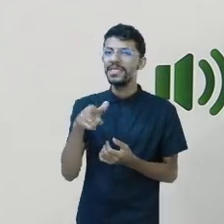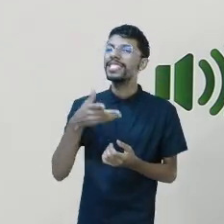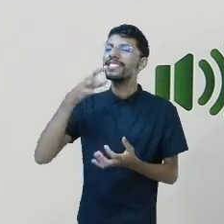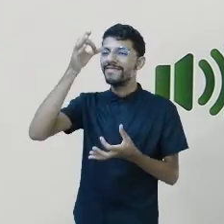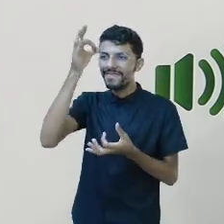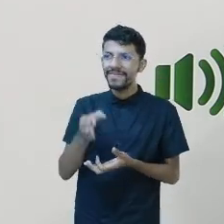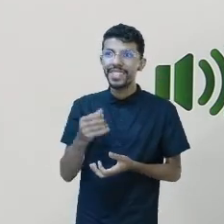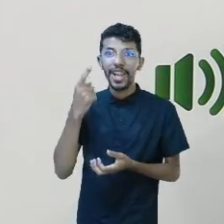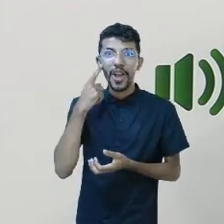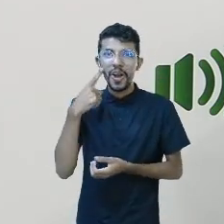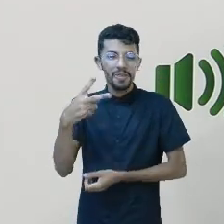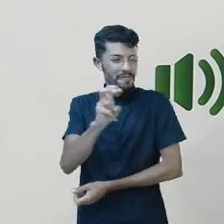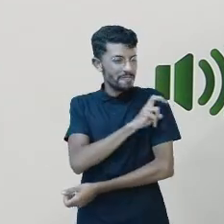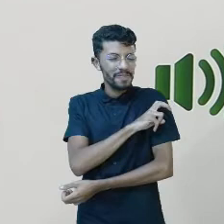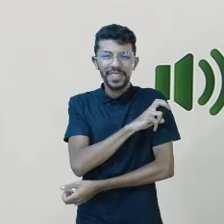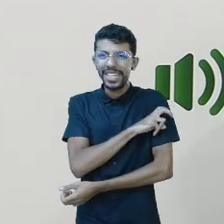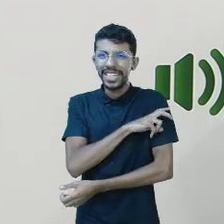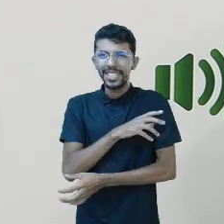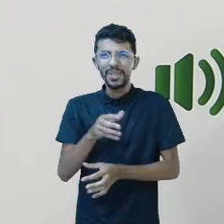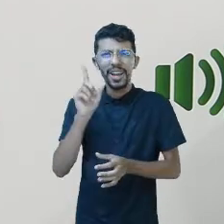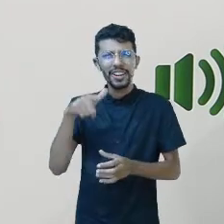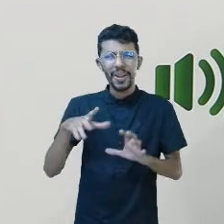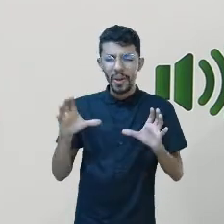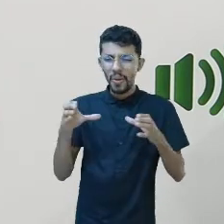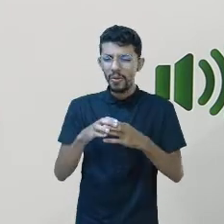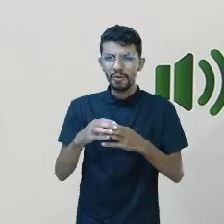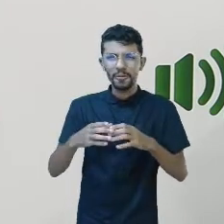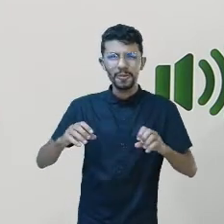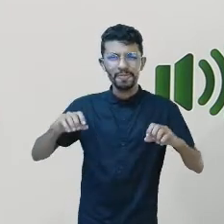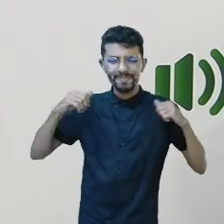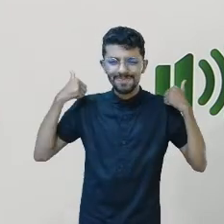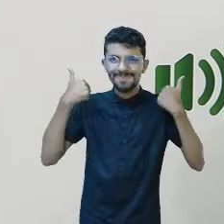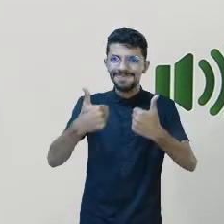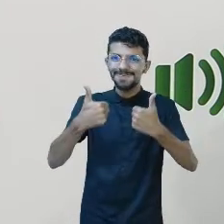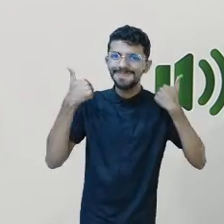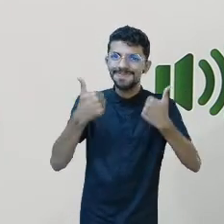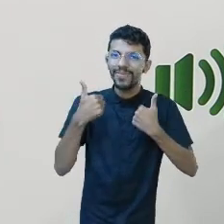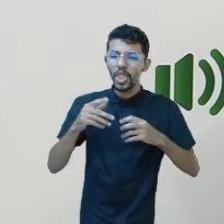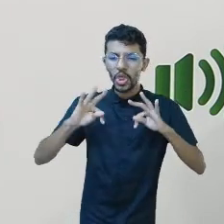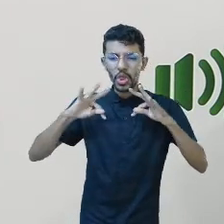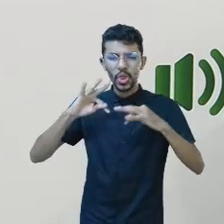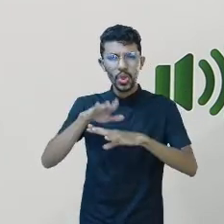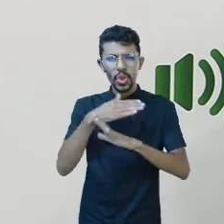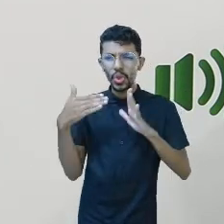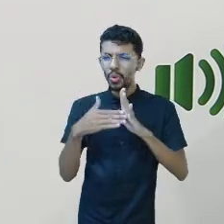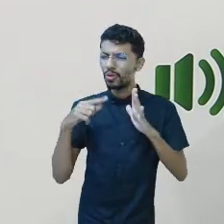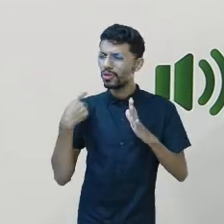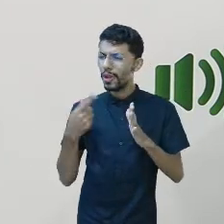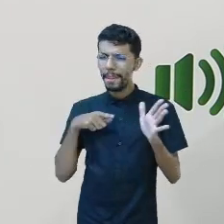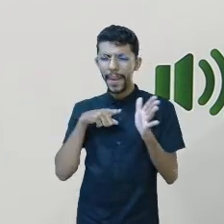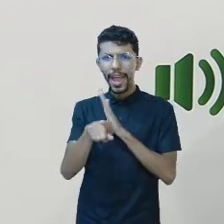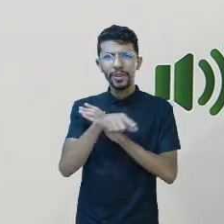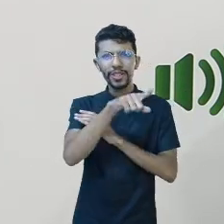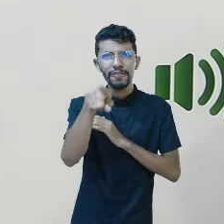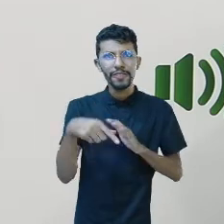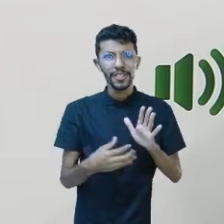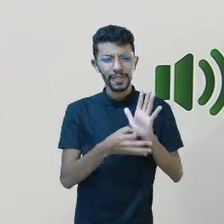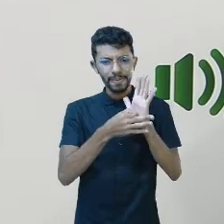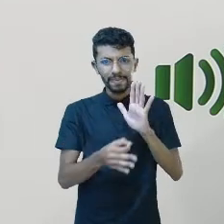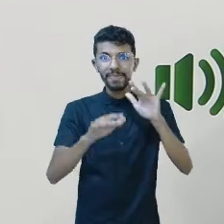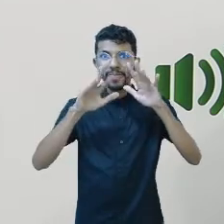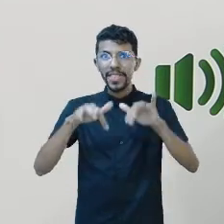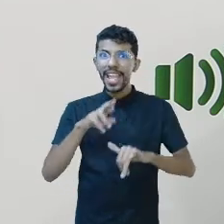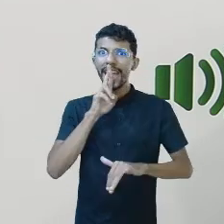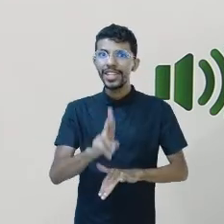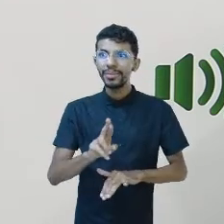O quinto ano é uma turma muito show. Tudo que a gente pergunta, responde aí no chat. Vocês, olha, vocês,